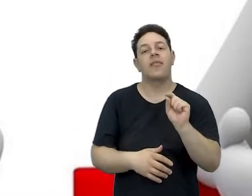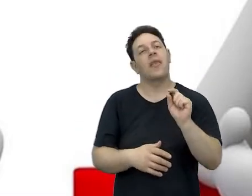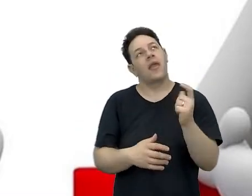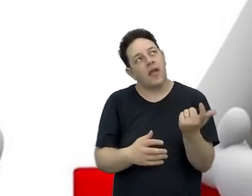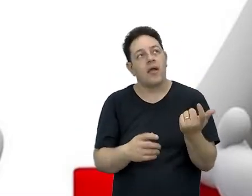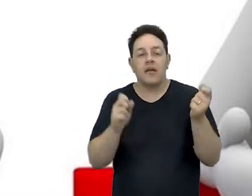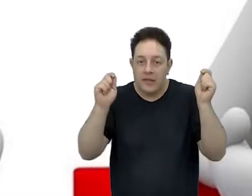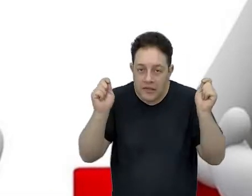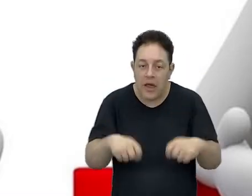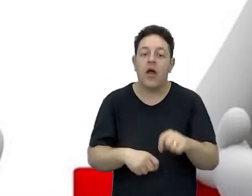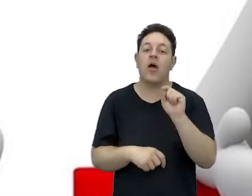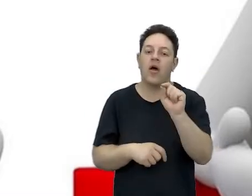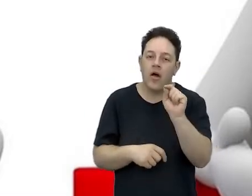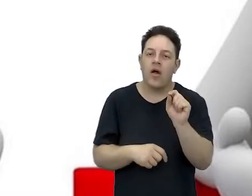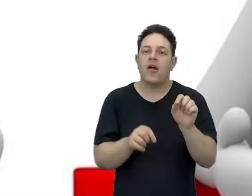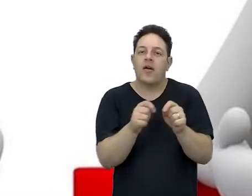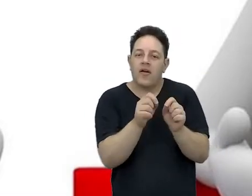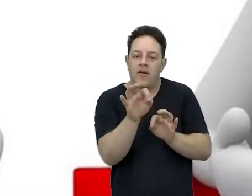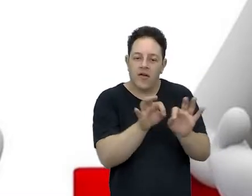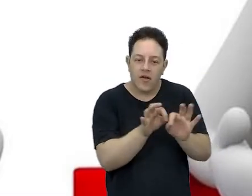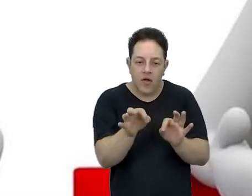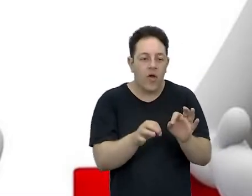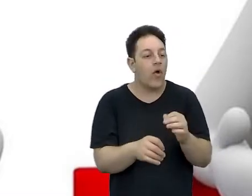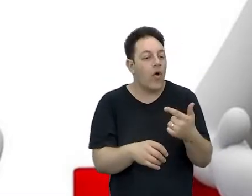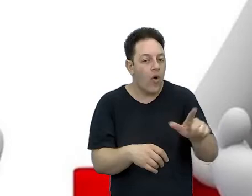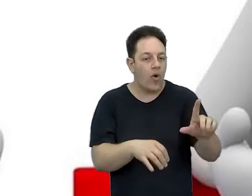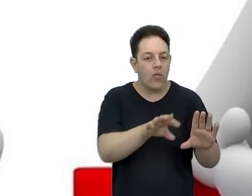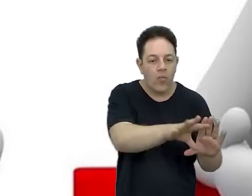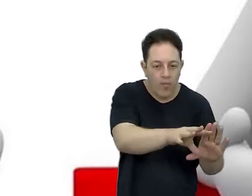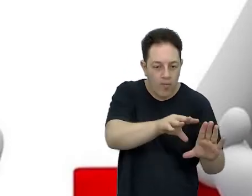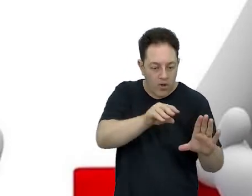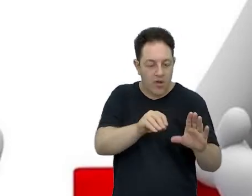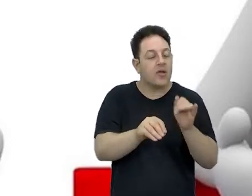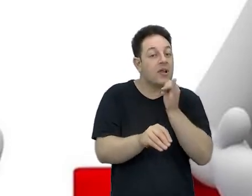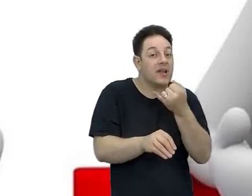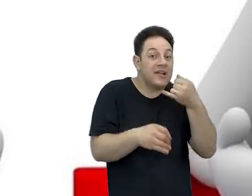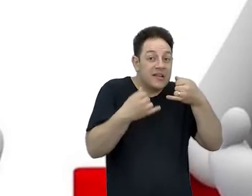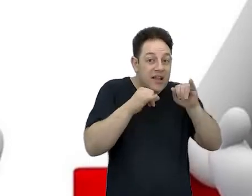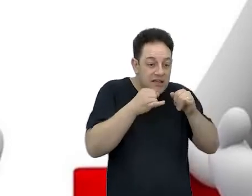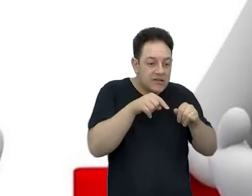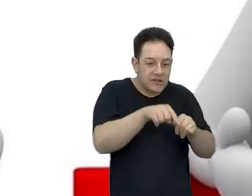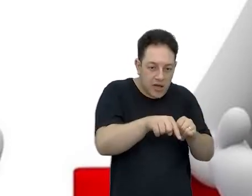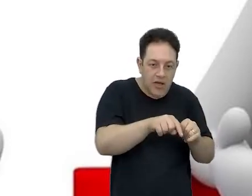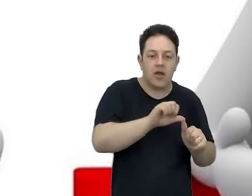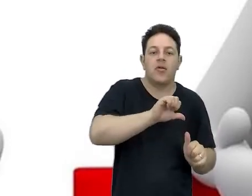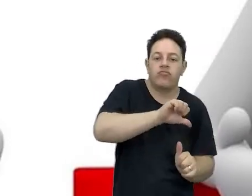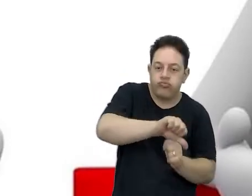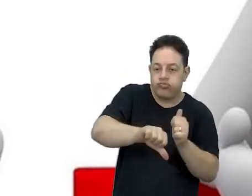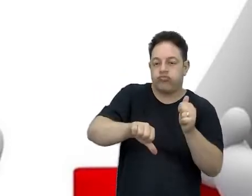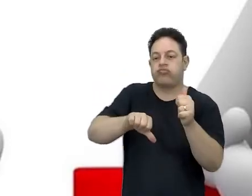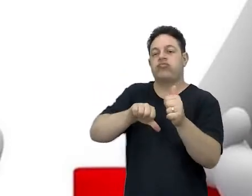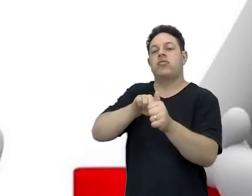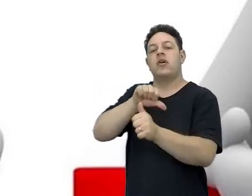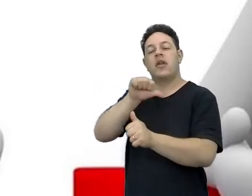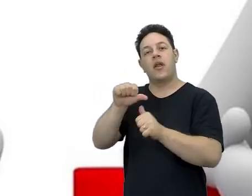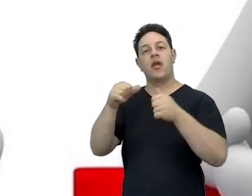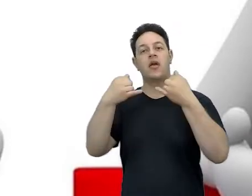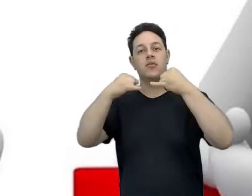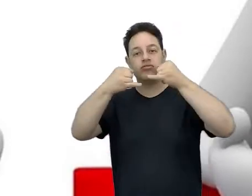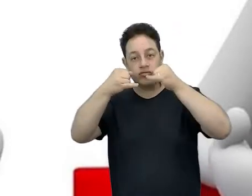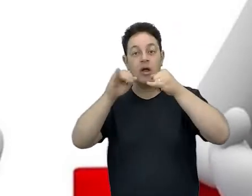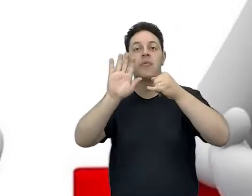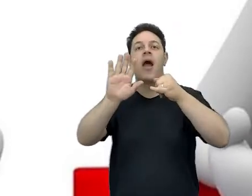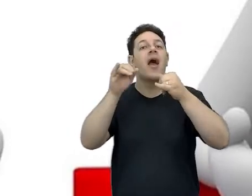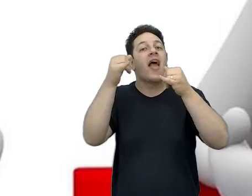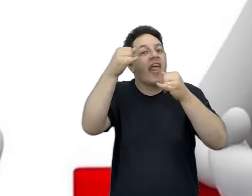essa possibilidade de criar fontes que transformam a energia, essas variadas energias, na forma de eletricidade, mas que